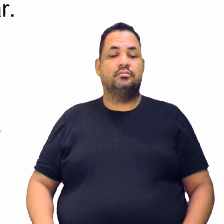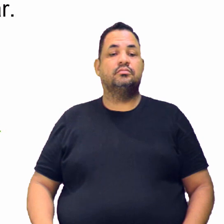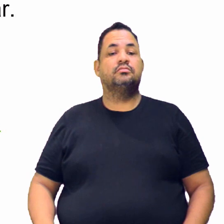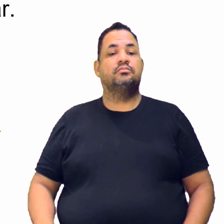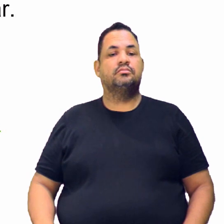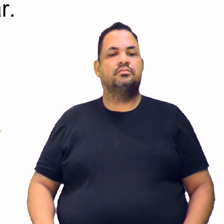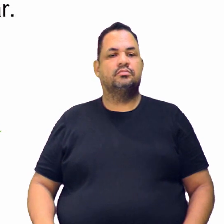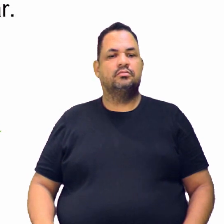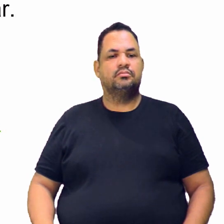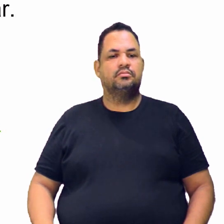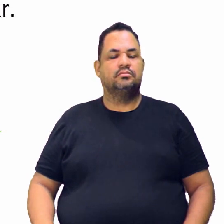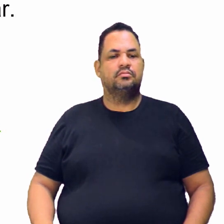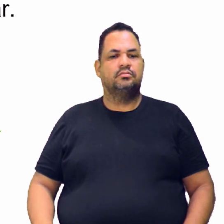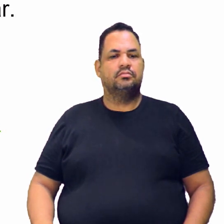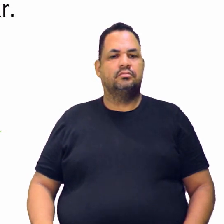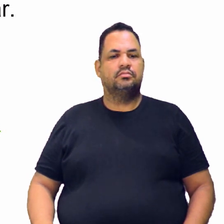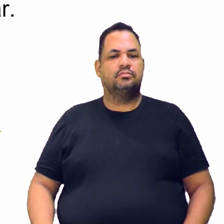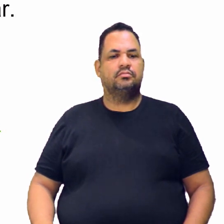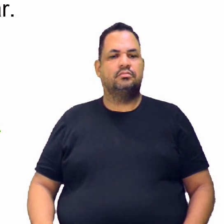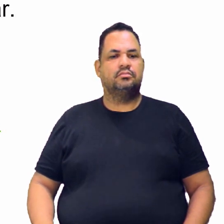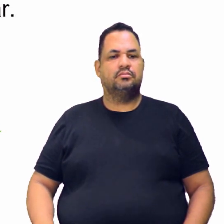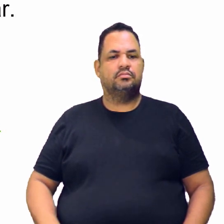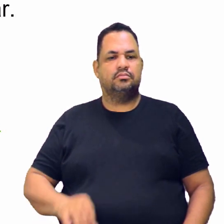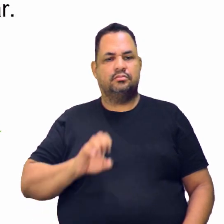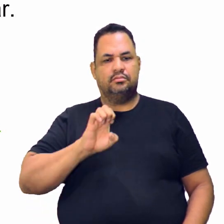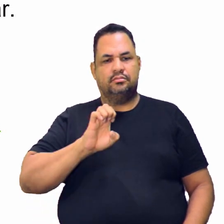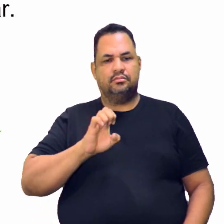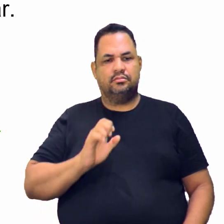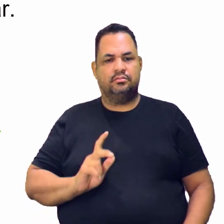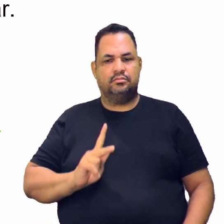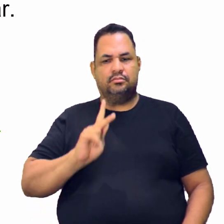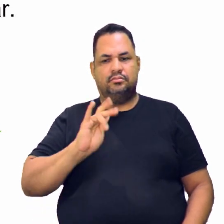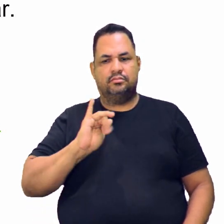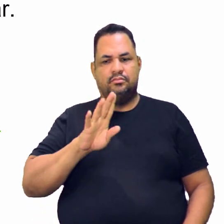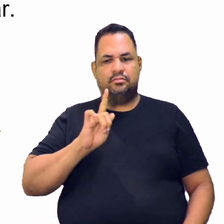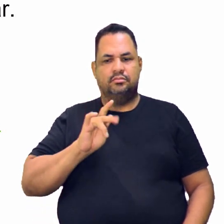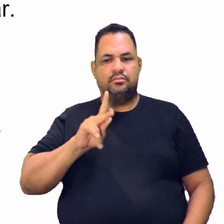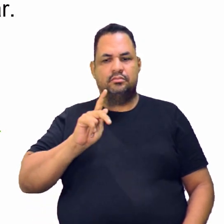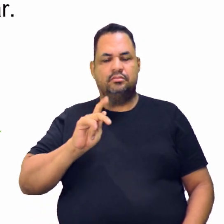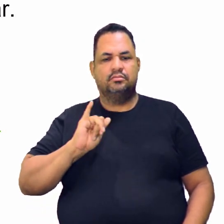E ficou junto aqui, mas não tem problema não. E Caiabe